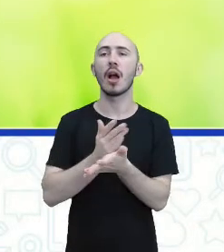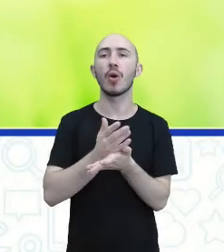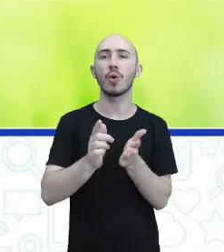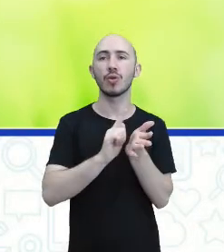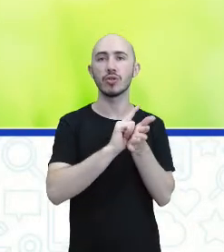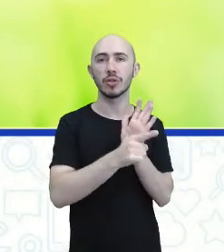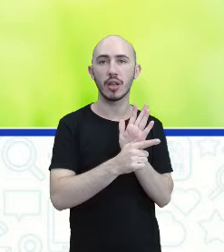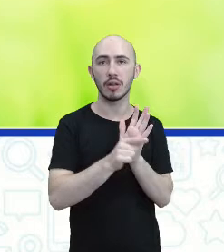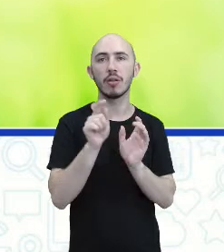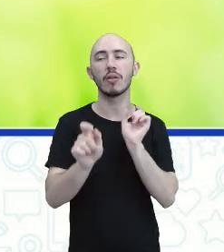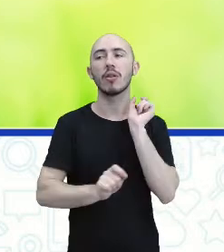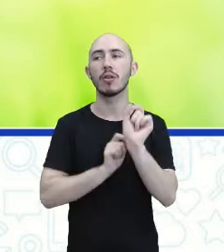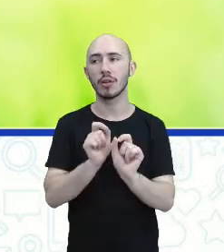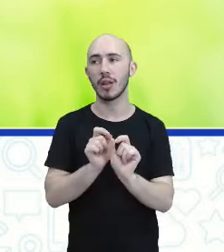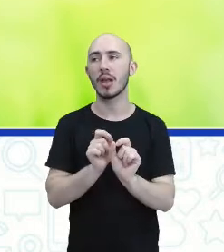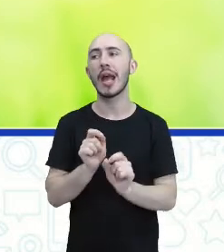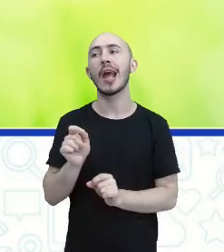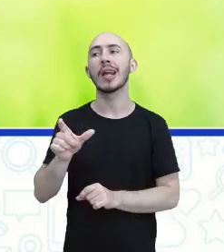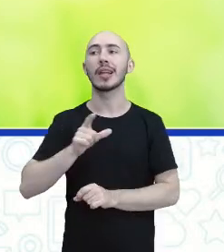são